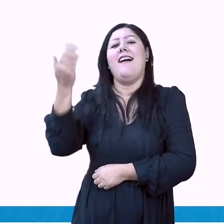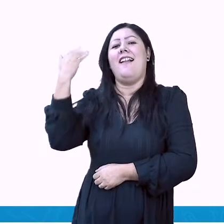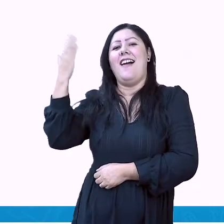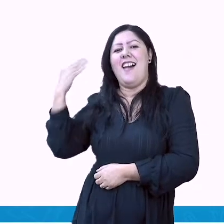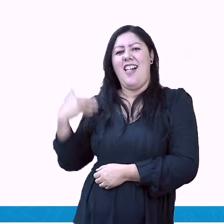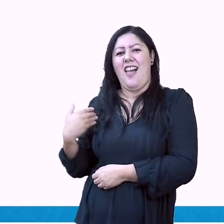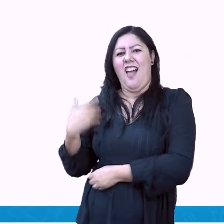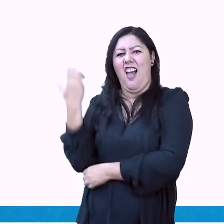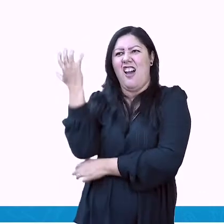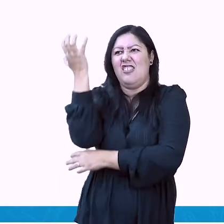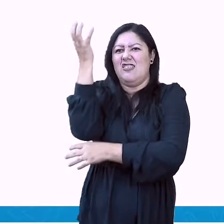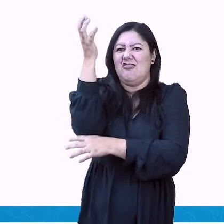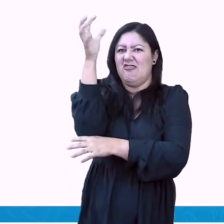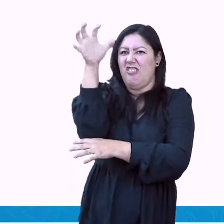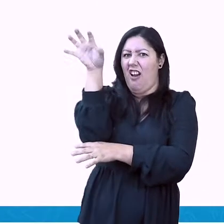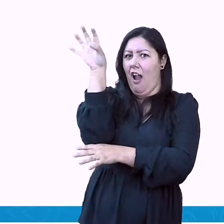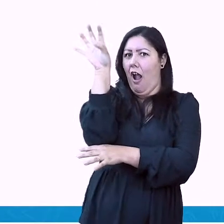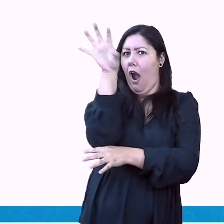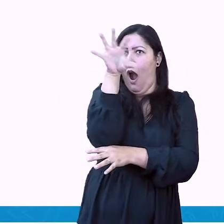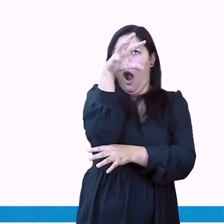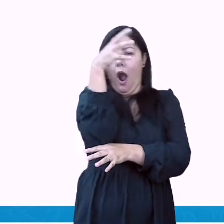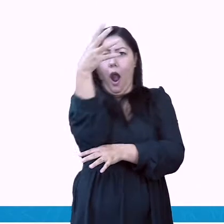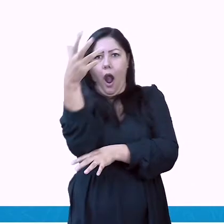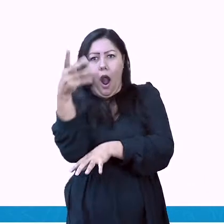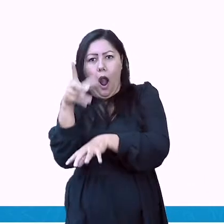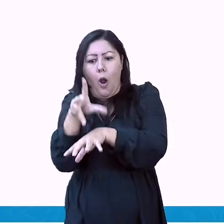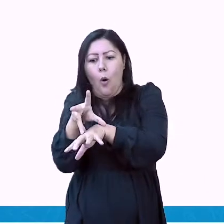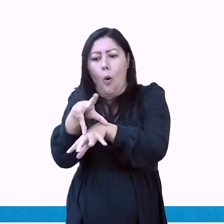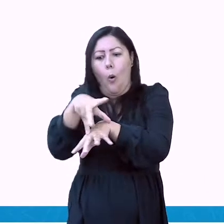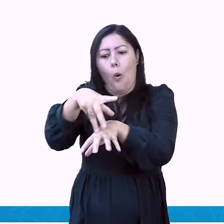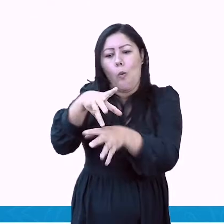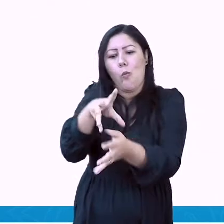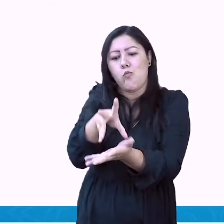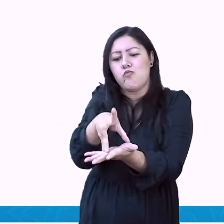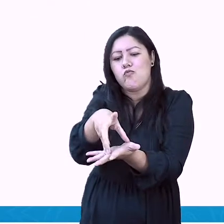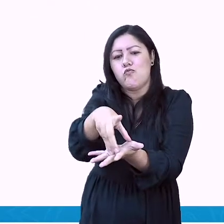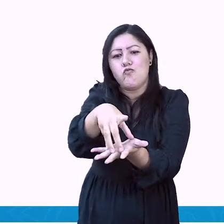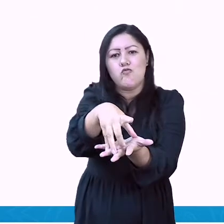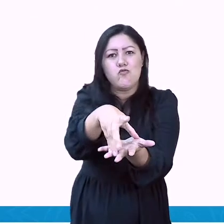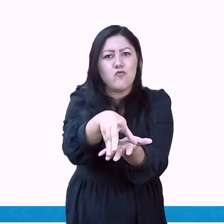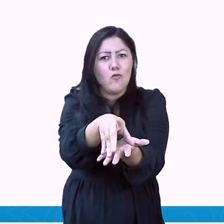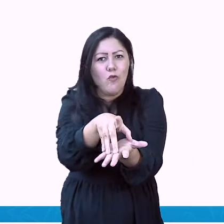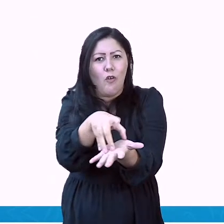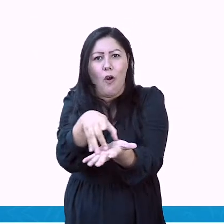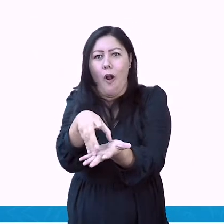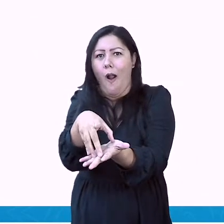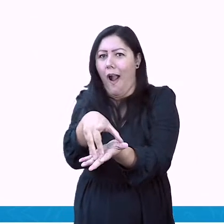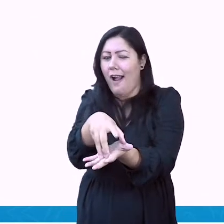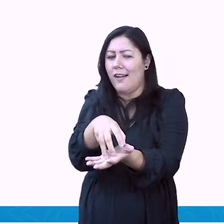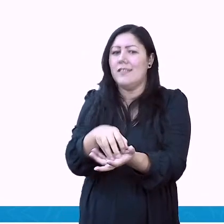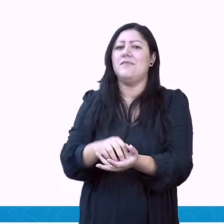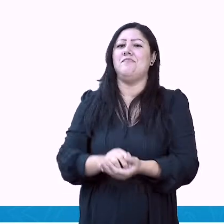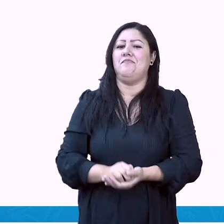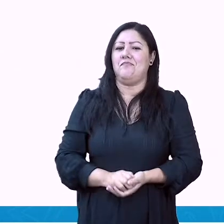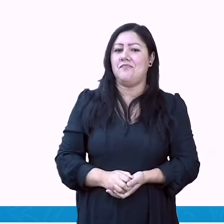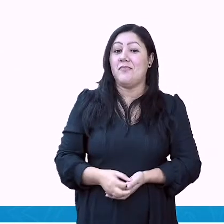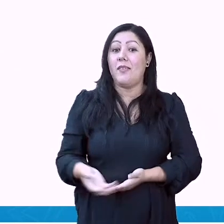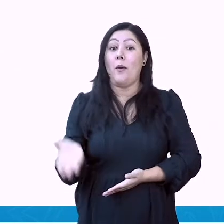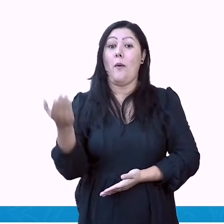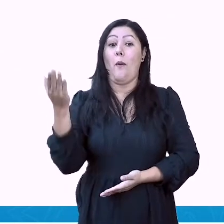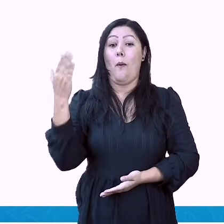dos dinossauros, daqueles animais gigantescos? Ou se não, aqui atrás, das